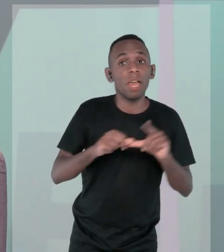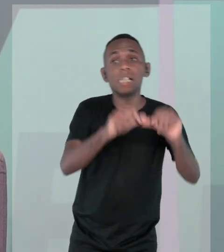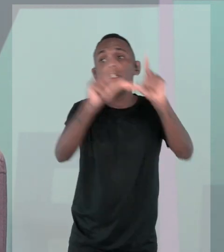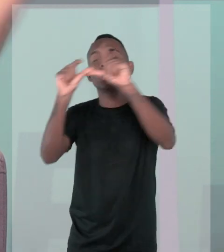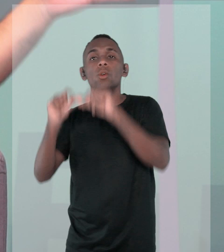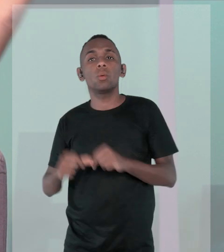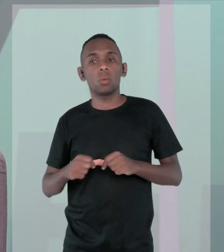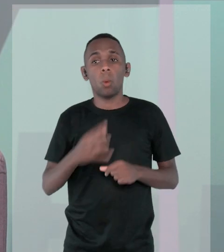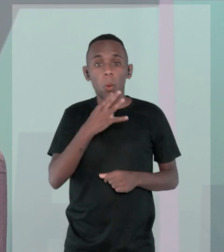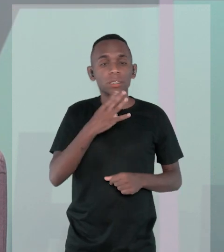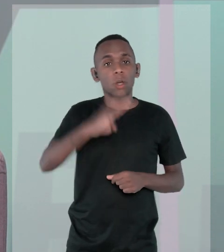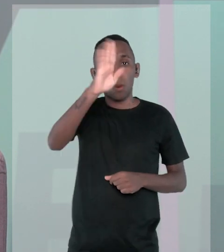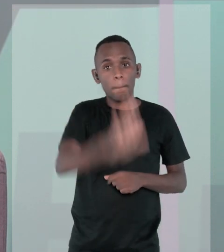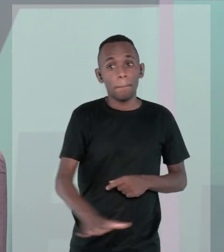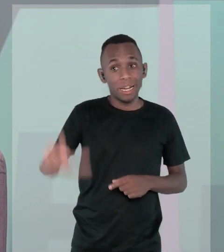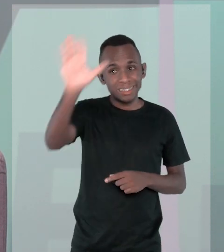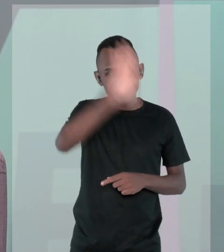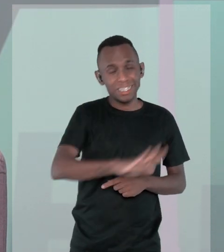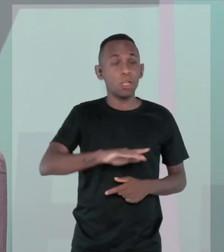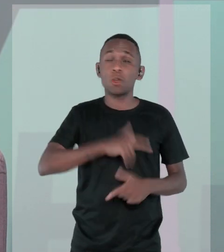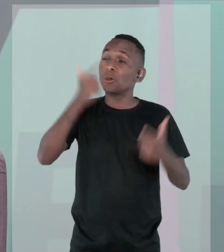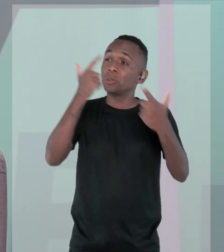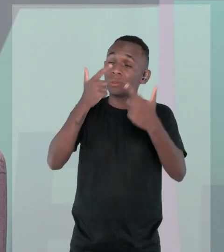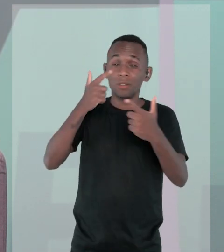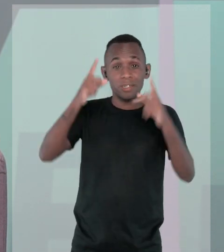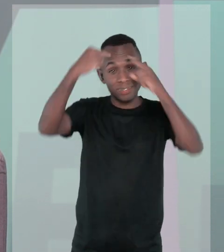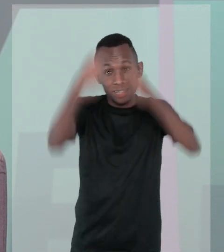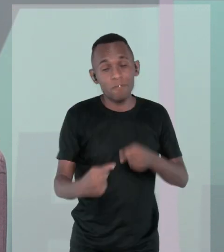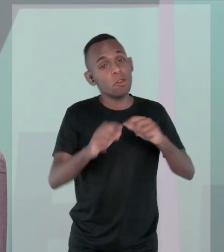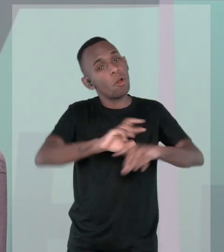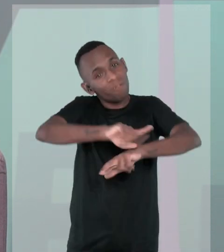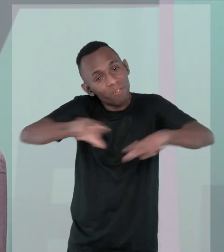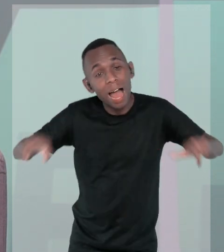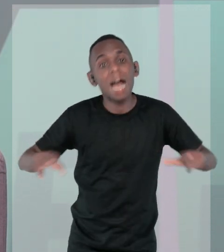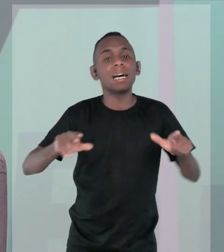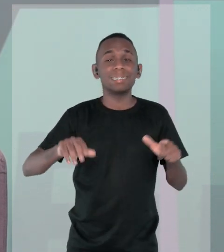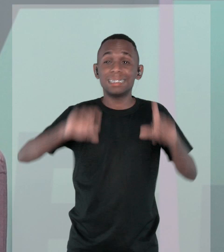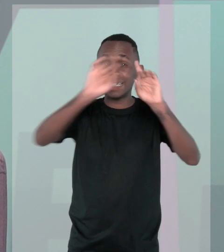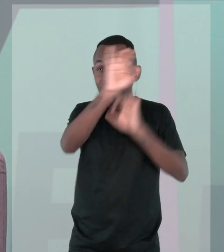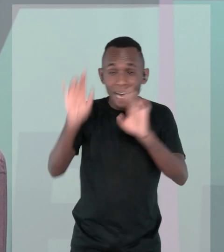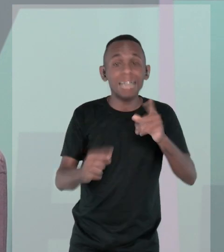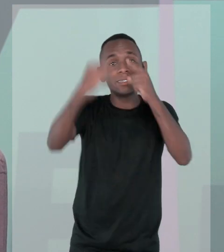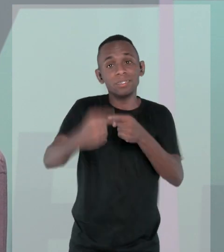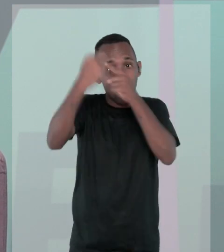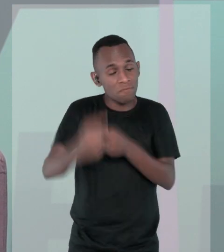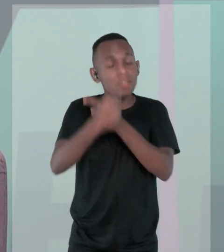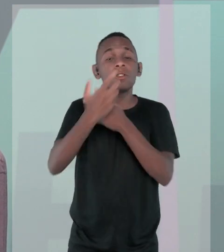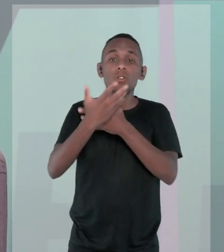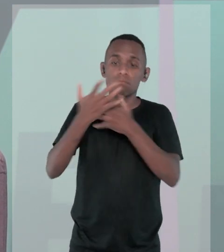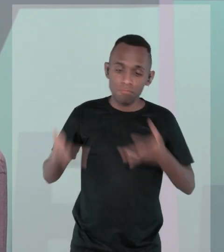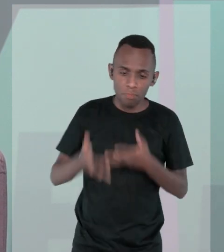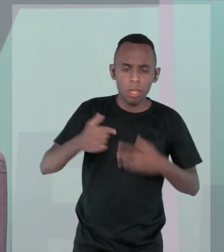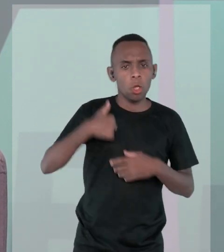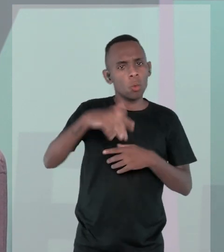conhecer o Brasil. Ele me botou em muita enrascada. E a cada enrascada que ele botava,